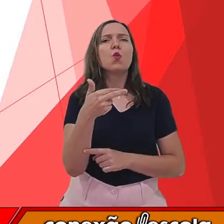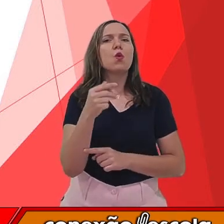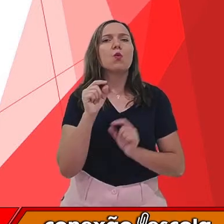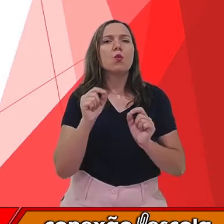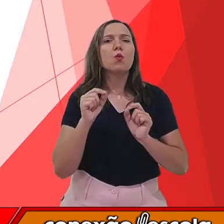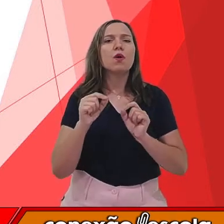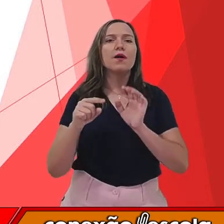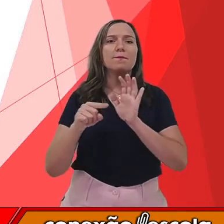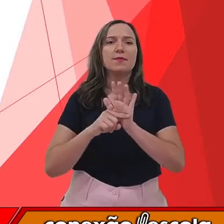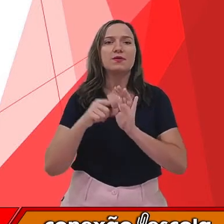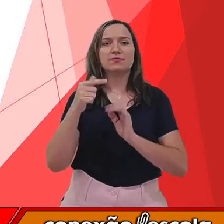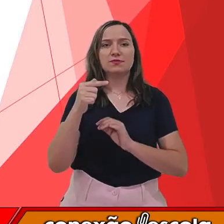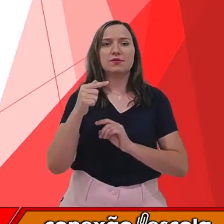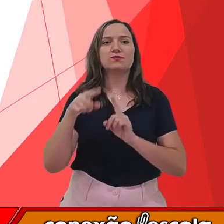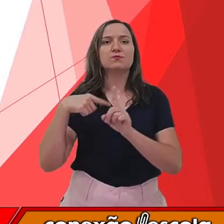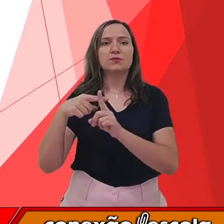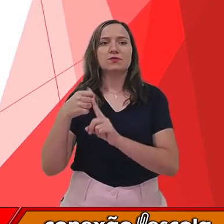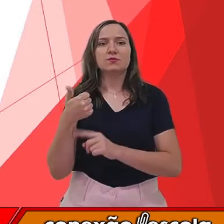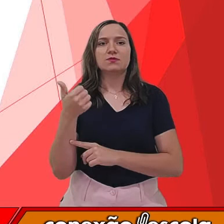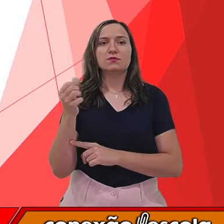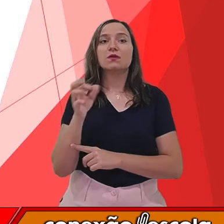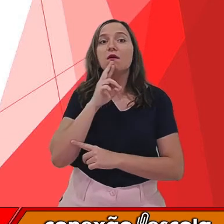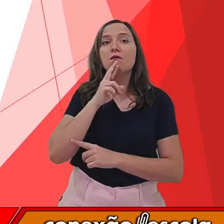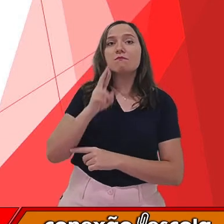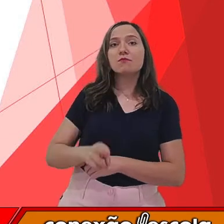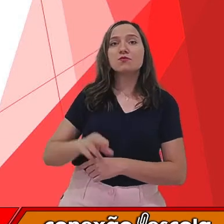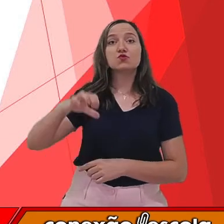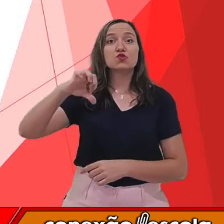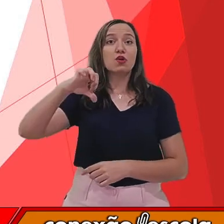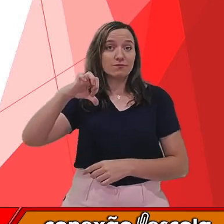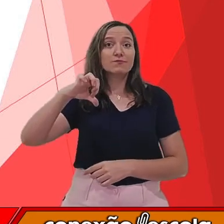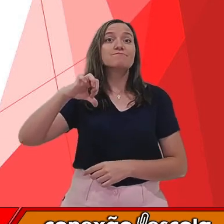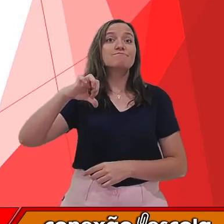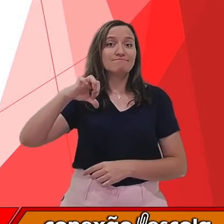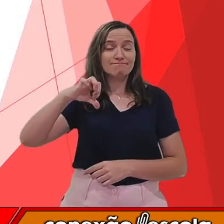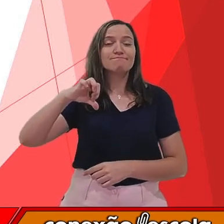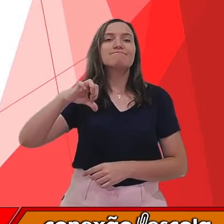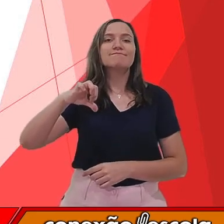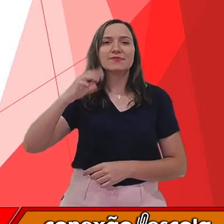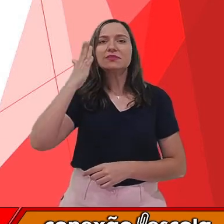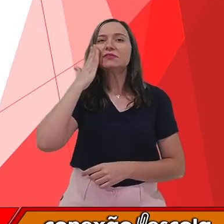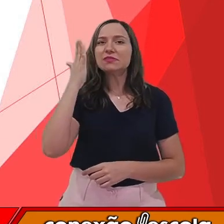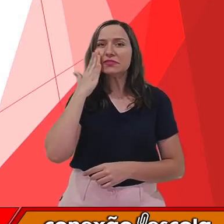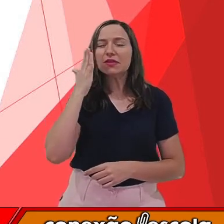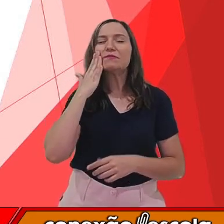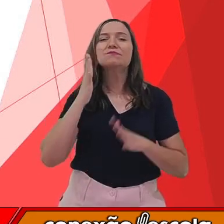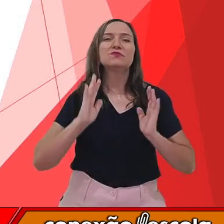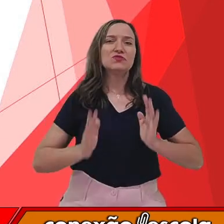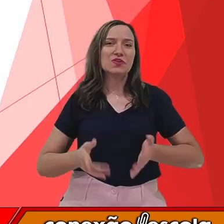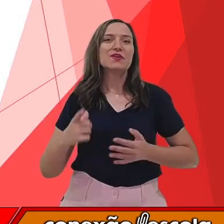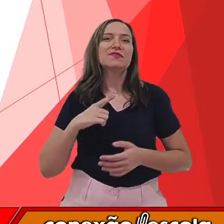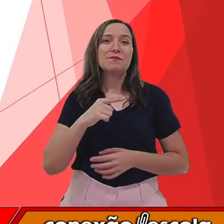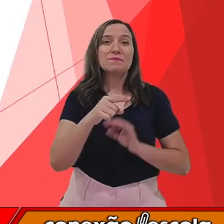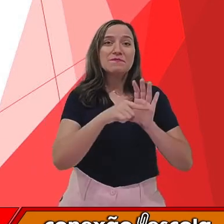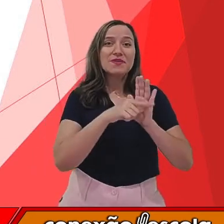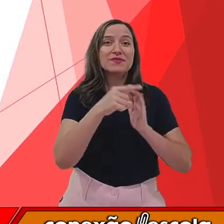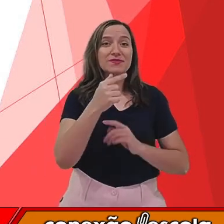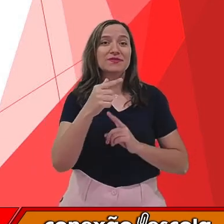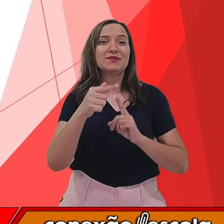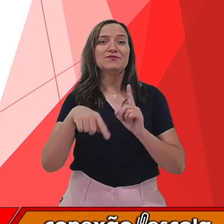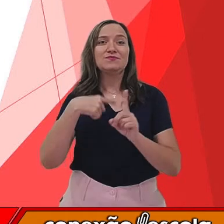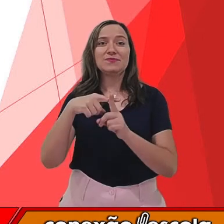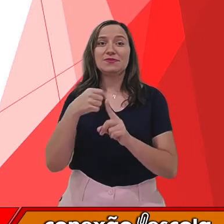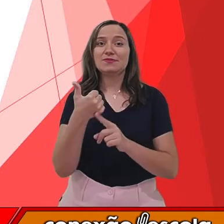9 porque nova porque eu tinha eu devia ser do outro lado da minha equação esse eu somei com 16 Eu